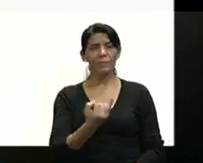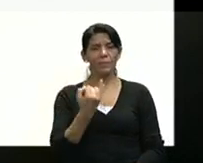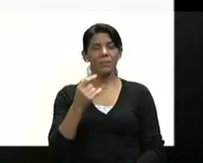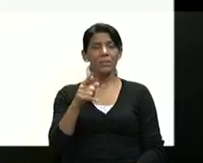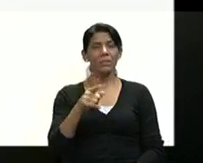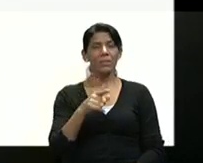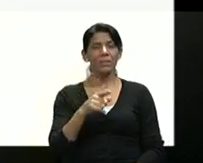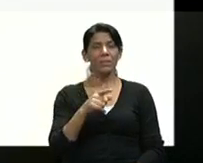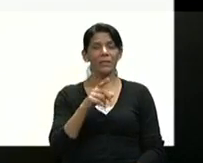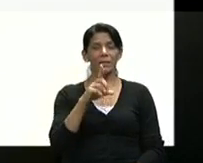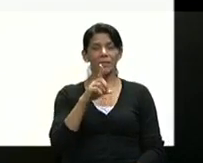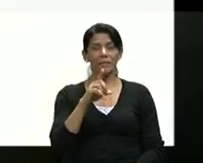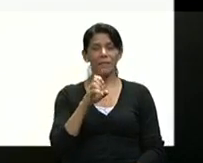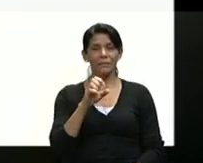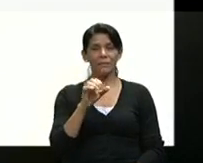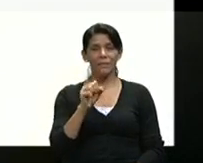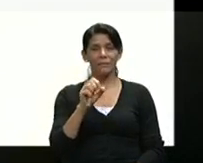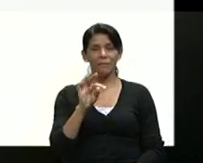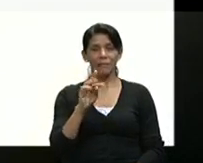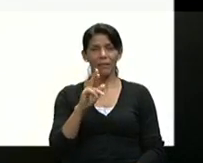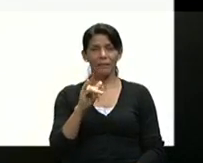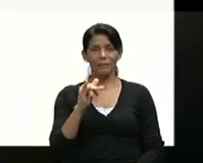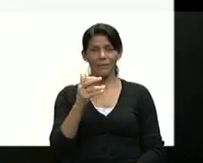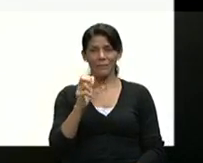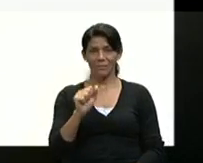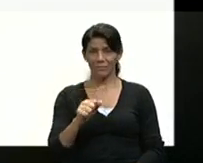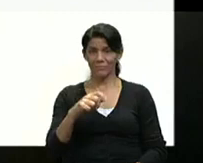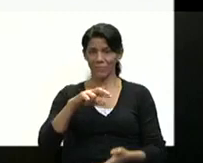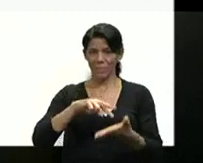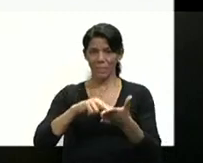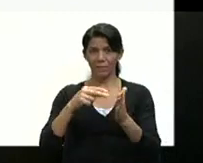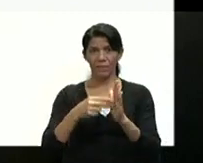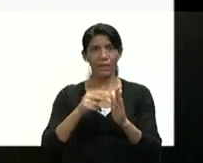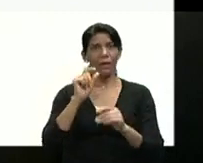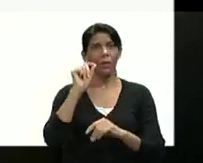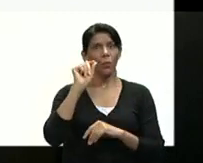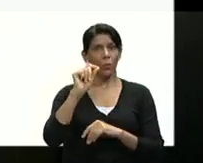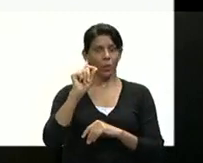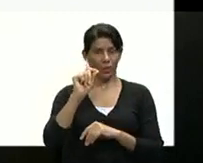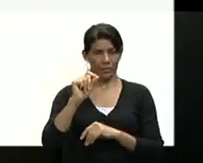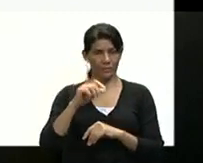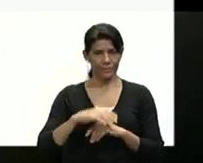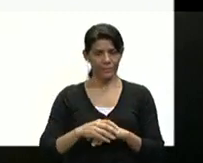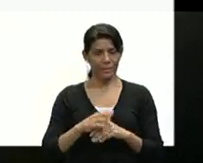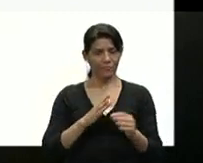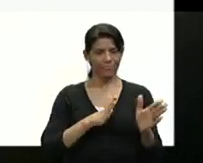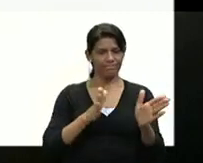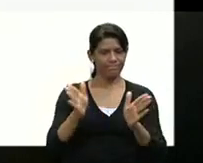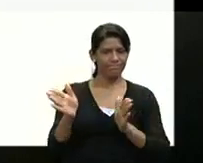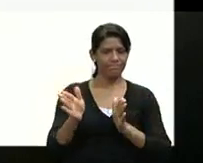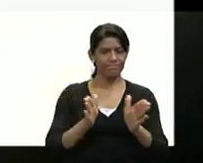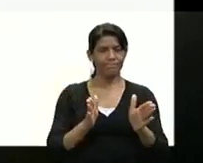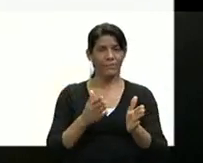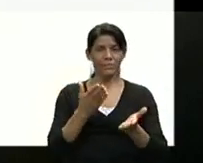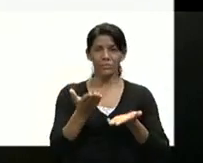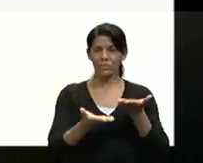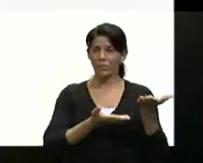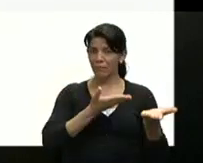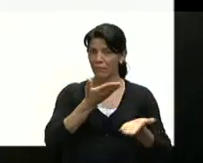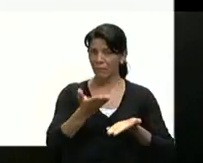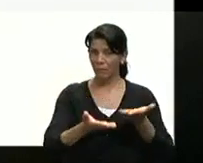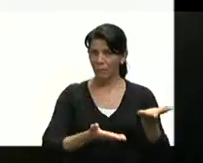é o da descentralização. Nesse aqui nós temos várias esferas de